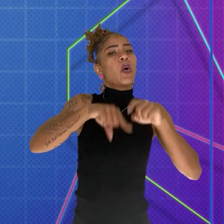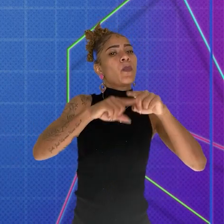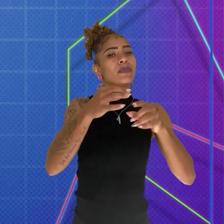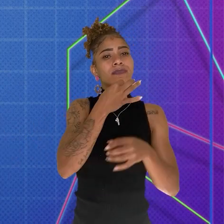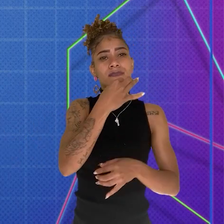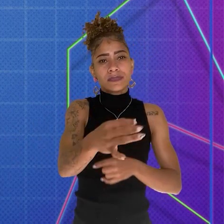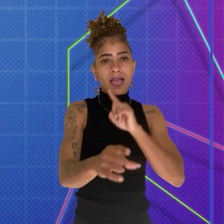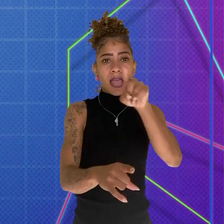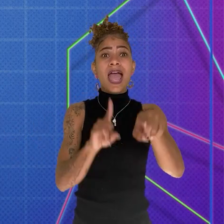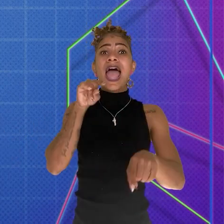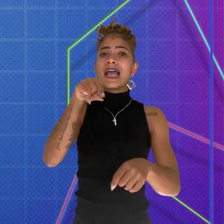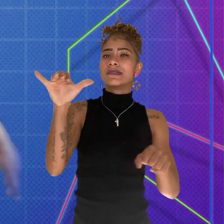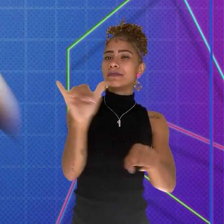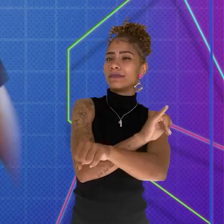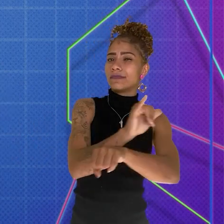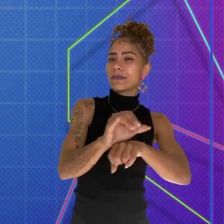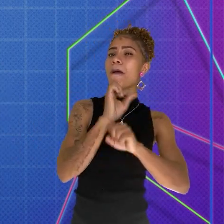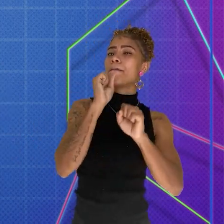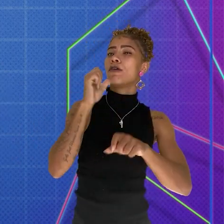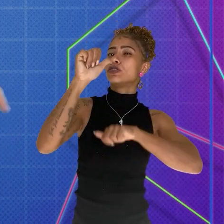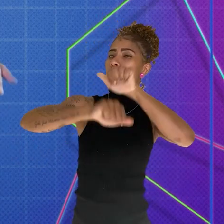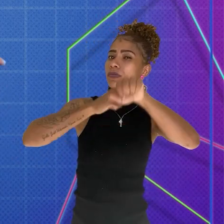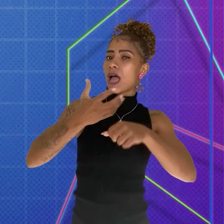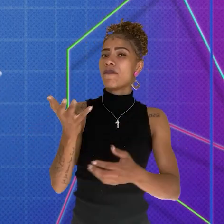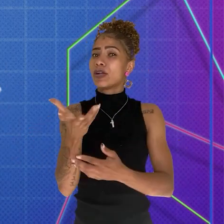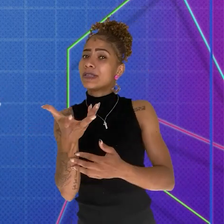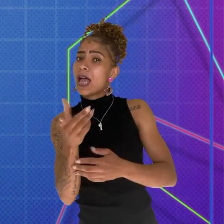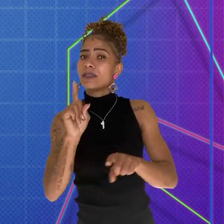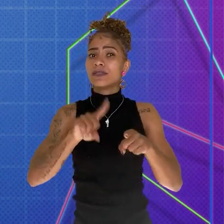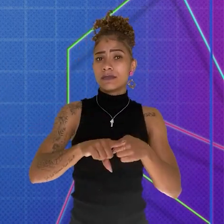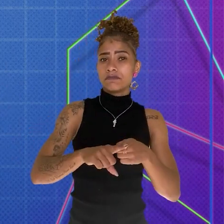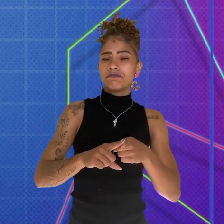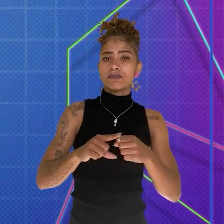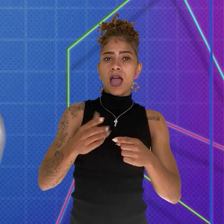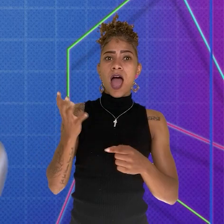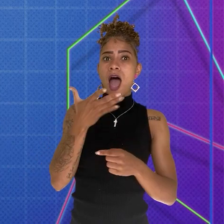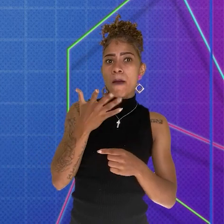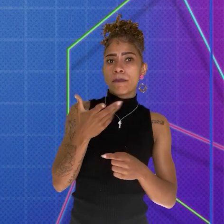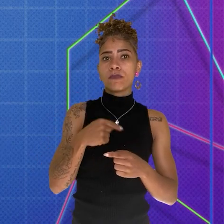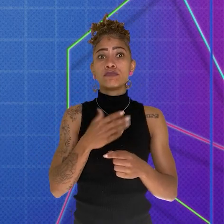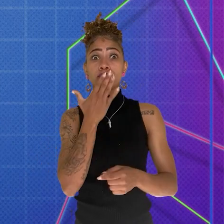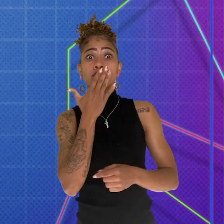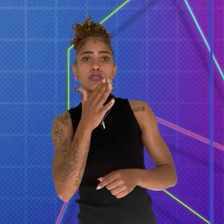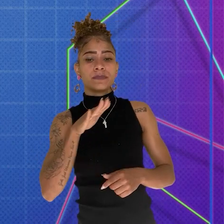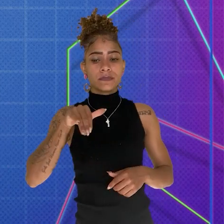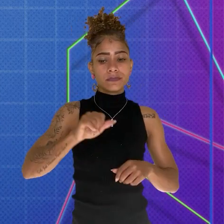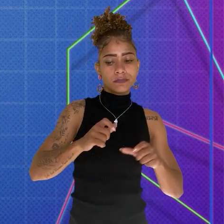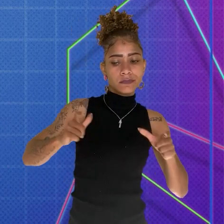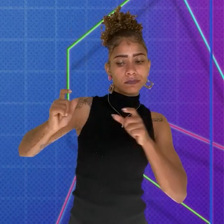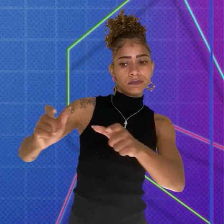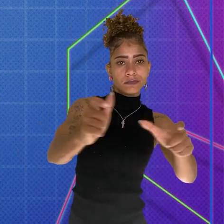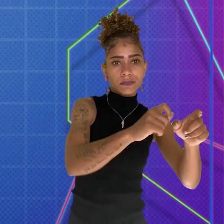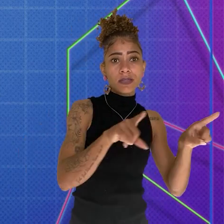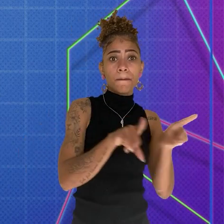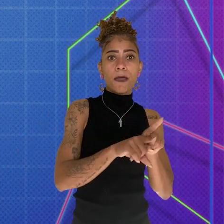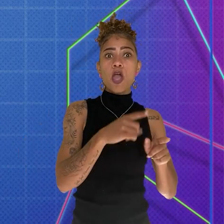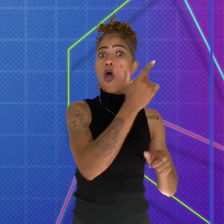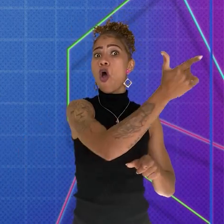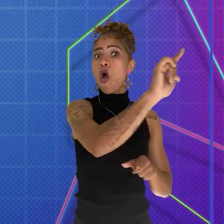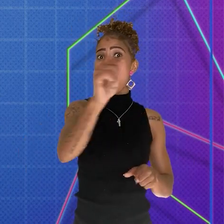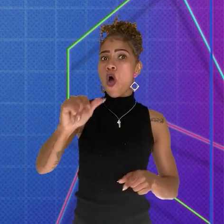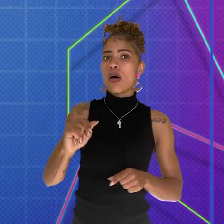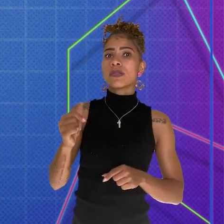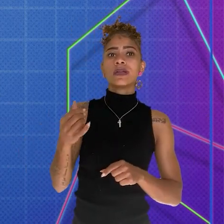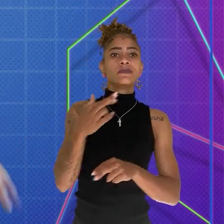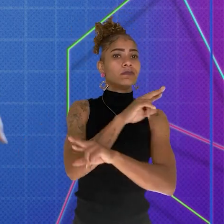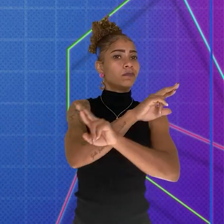objetos. E esses efeitos sonoros podem mudar de acordo com a velocidade, a aceleração, o tipo de terreno e outras variáveis no jogo,